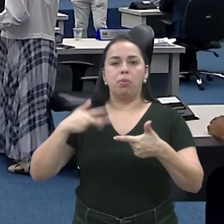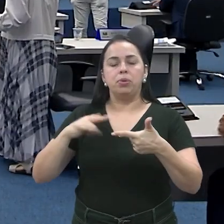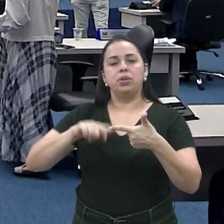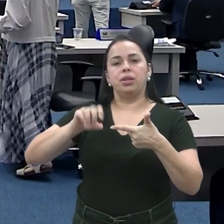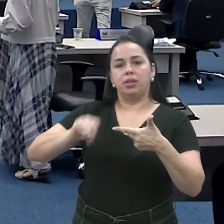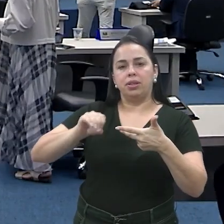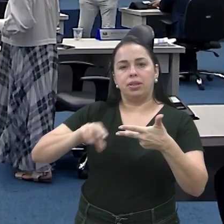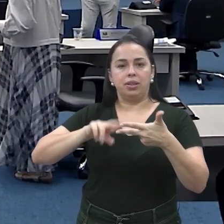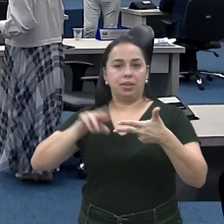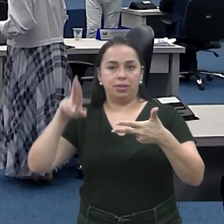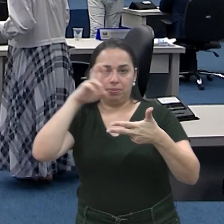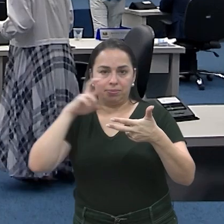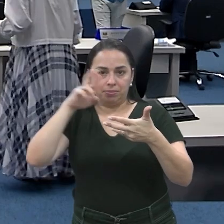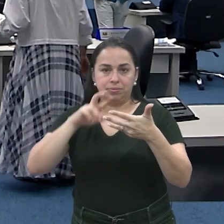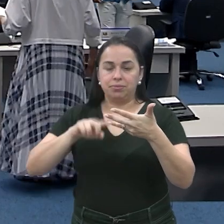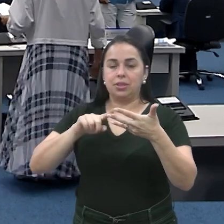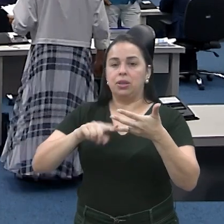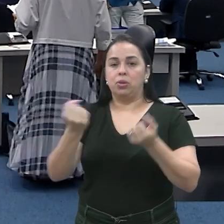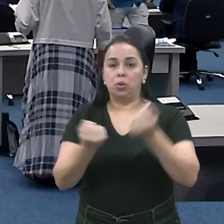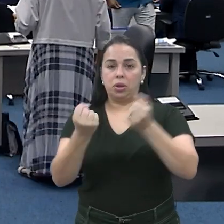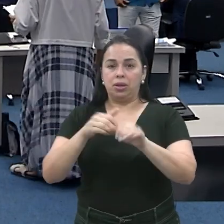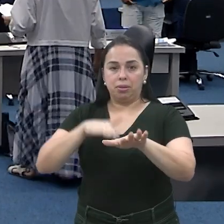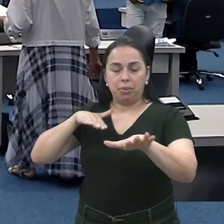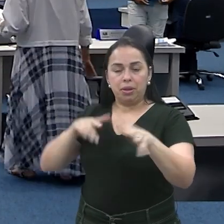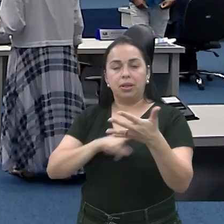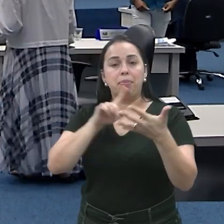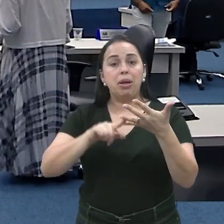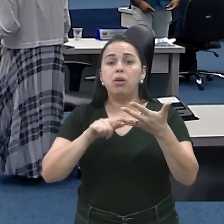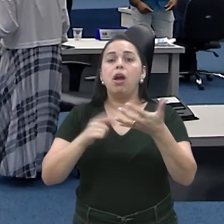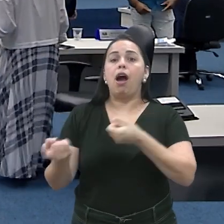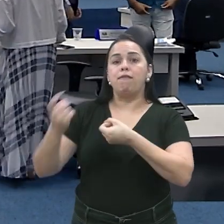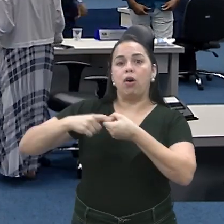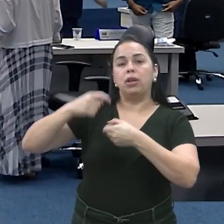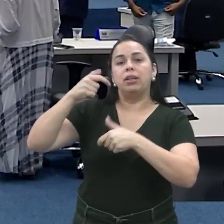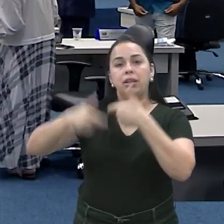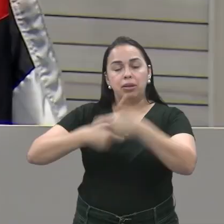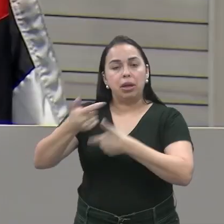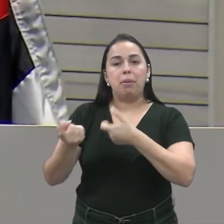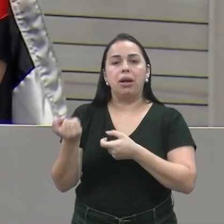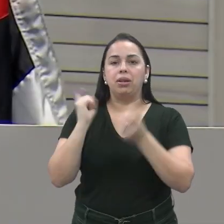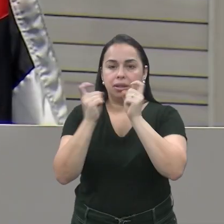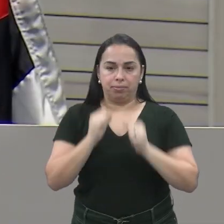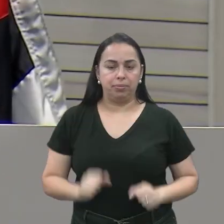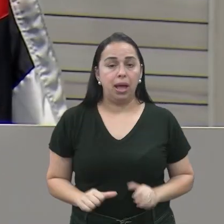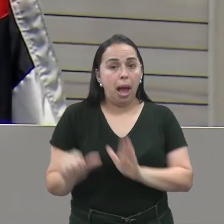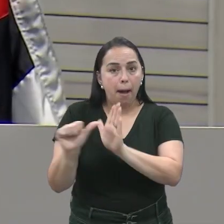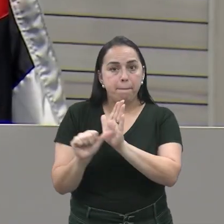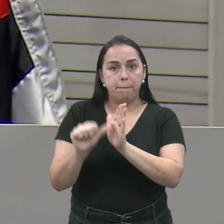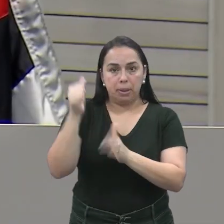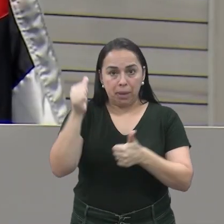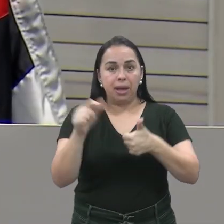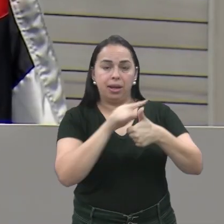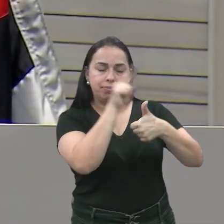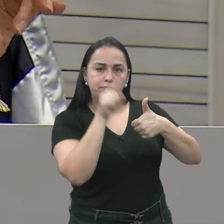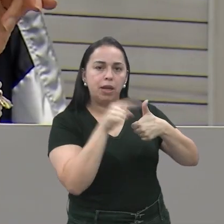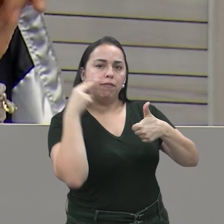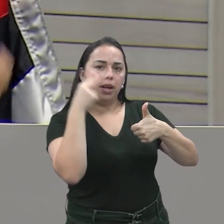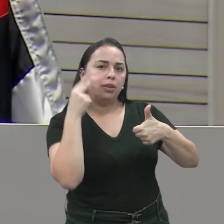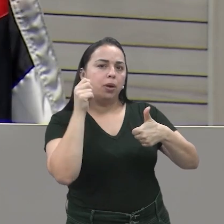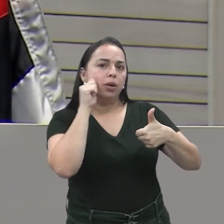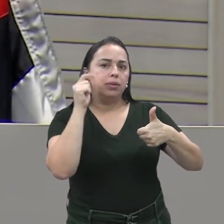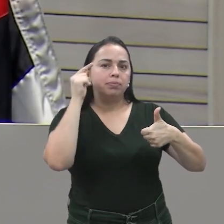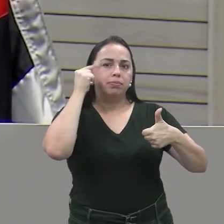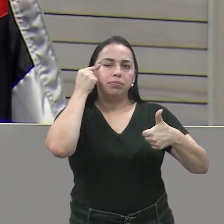educação, fiscalização, mobilidade e começo dos trabalhos legislativos. A primeira oradora, a vereadora Amélia